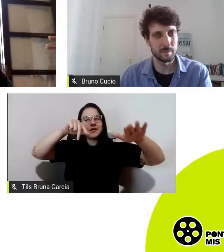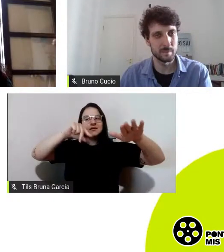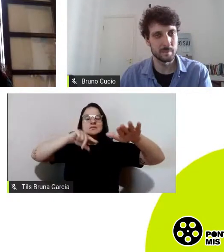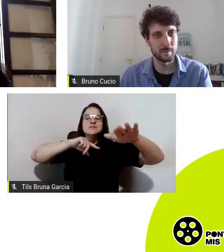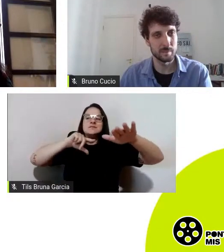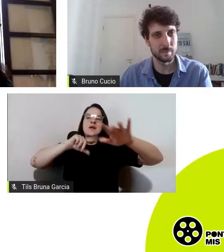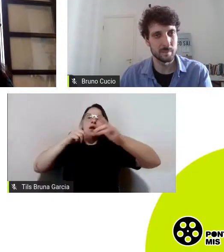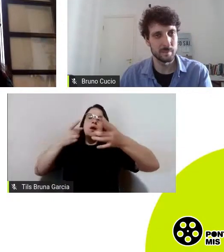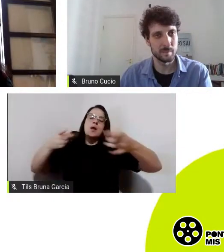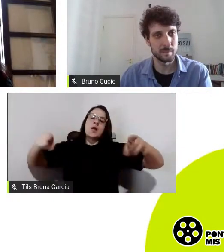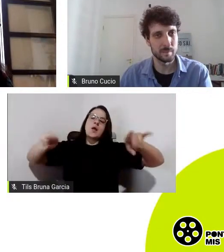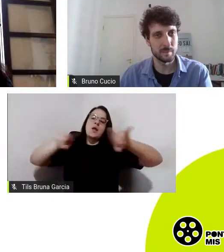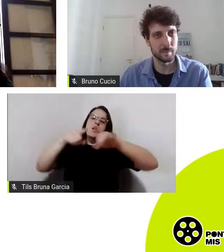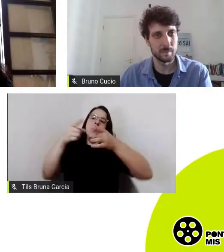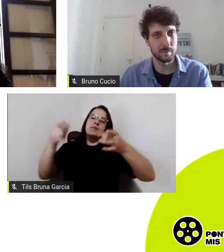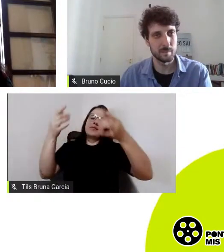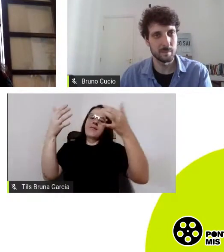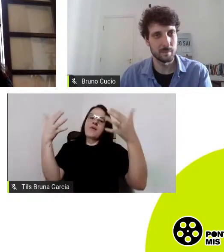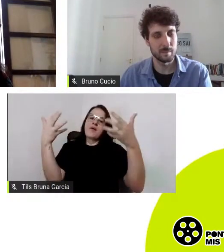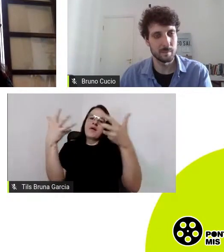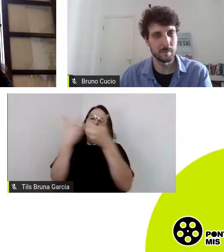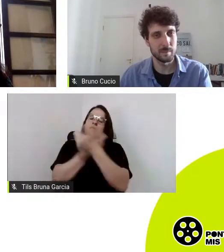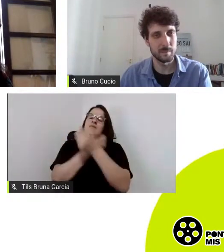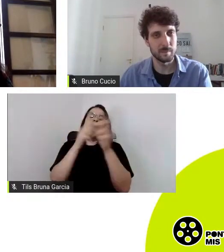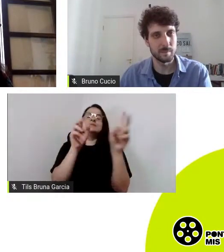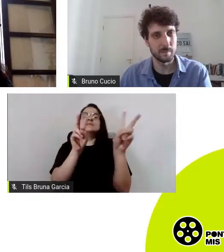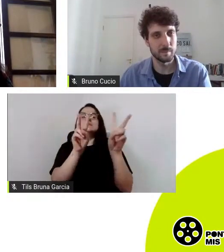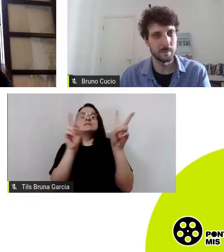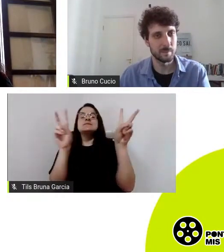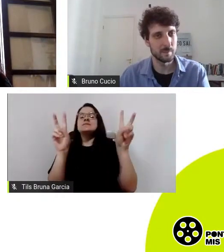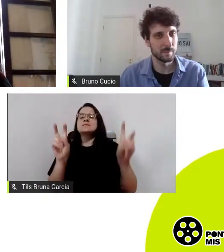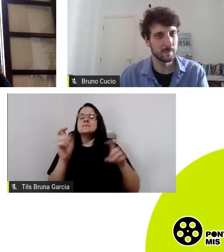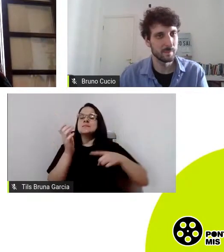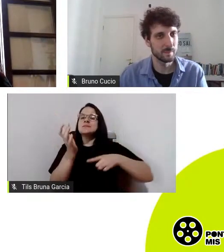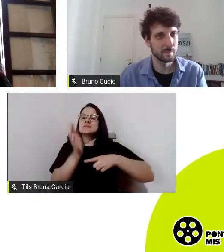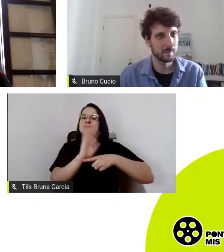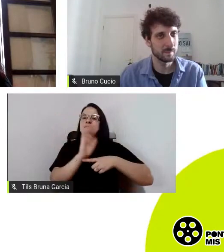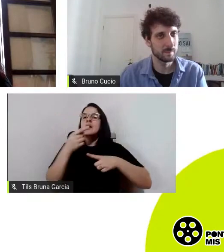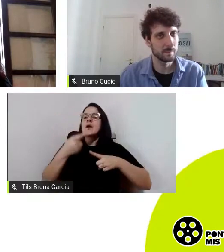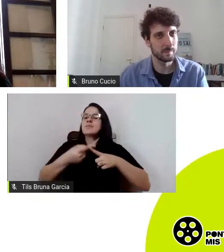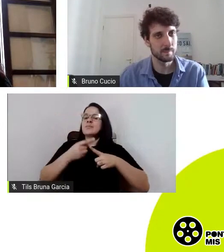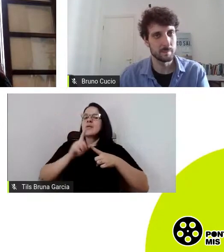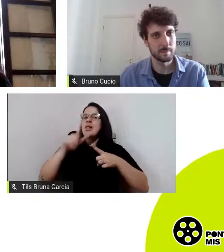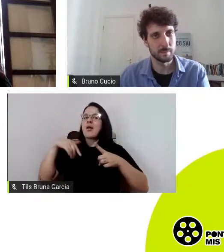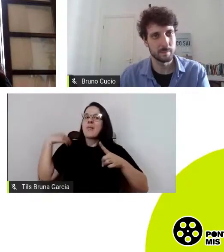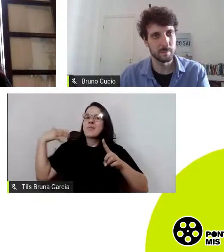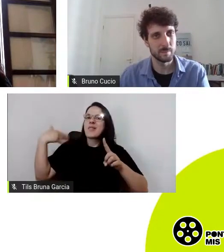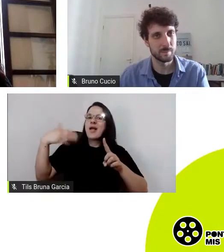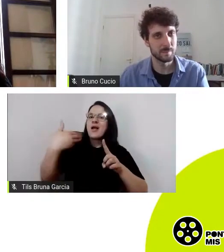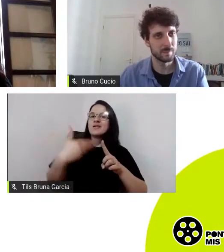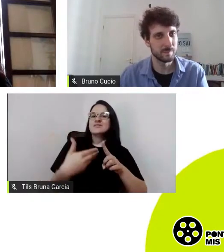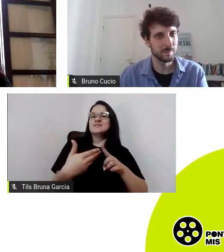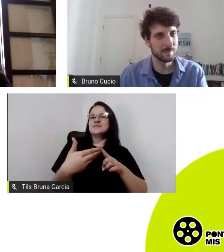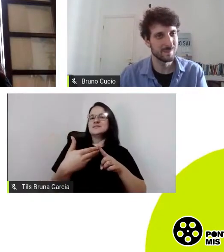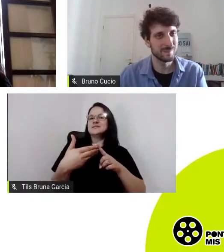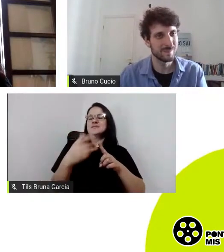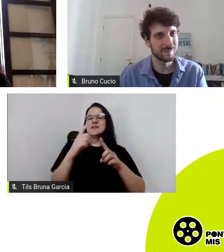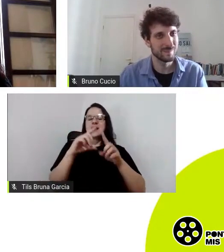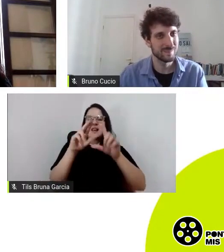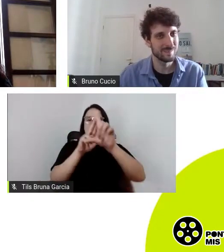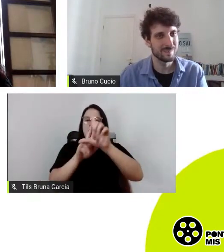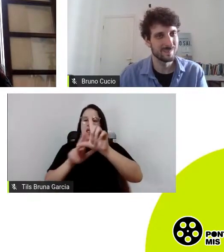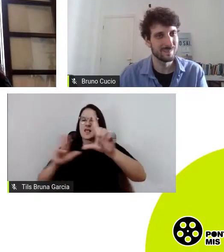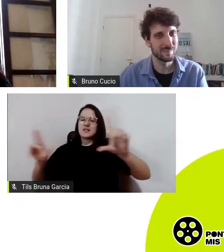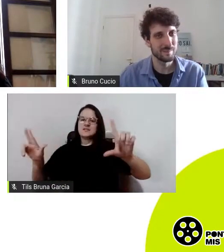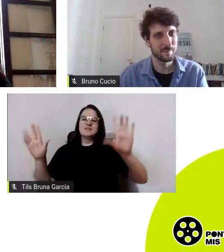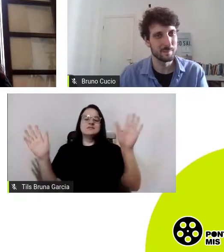Maria Testa, que é sobre o cinema, que é uma homenagem ao cinema, que o Paulo também dizia, pô, tem que legendar, botar legendas. Não, quem quiser que vá